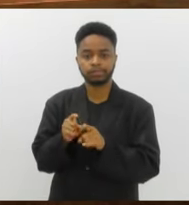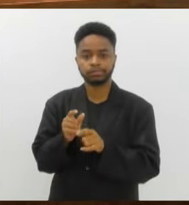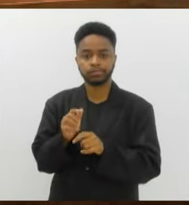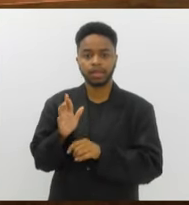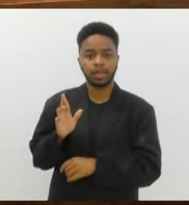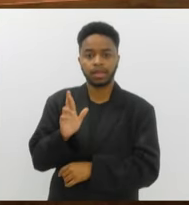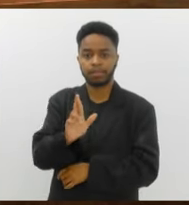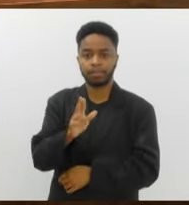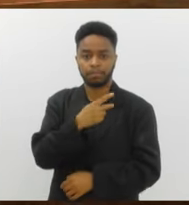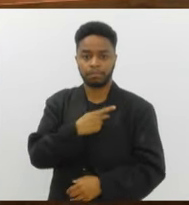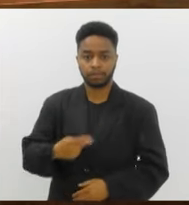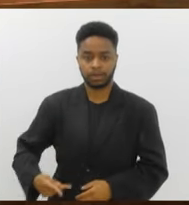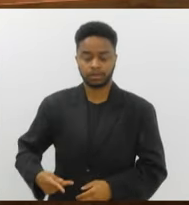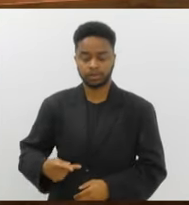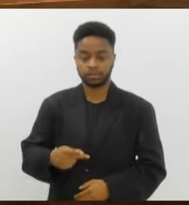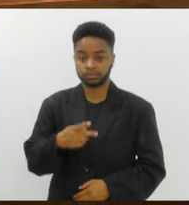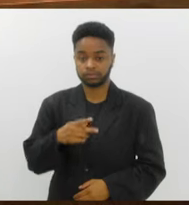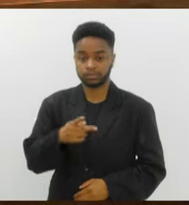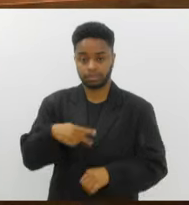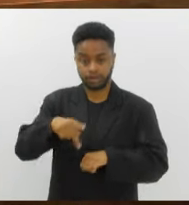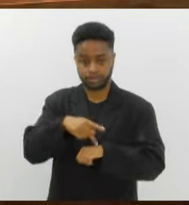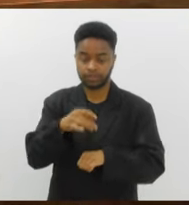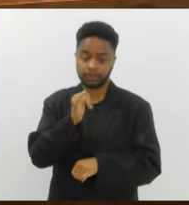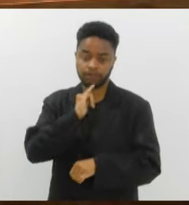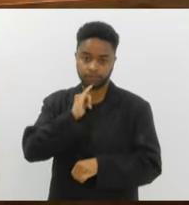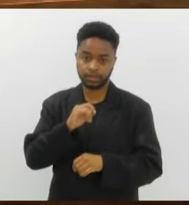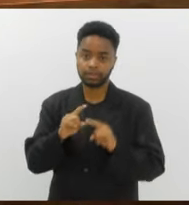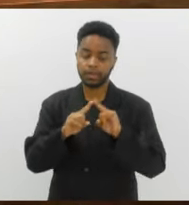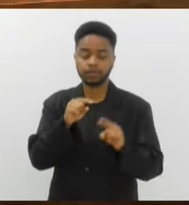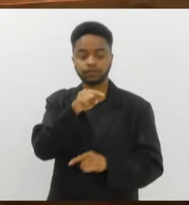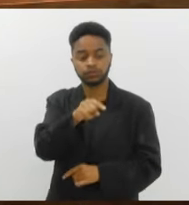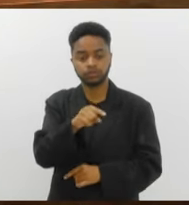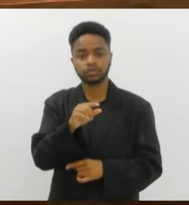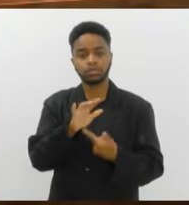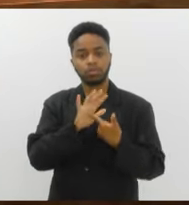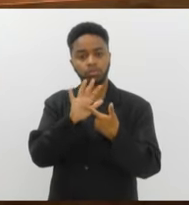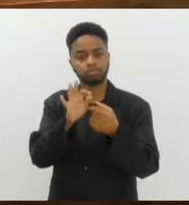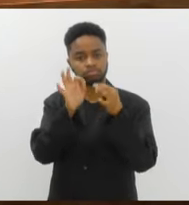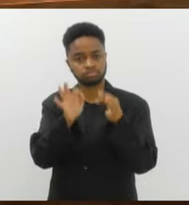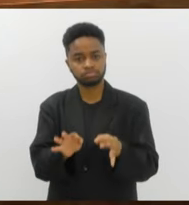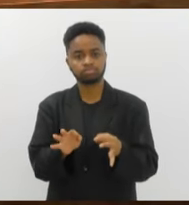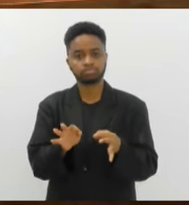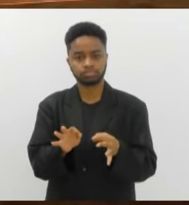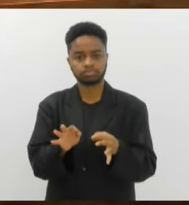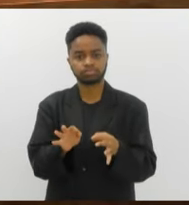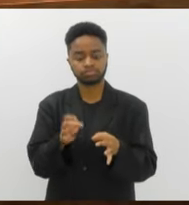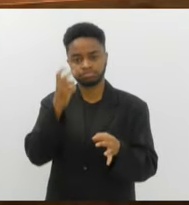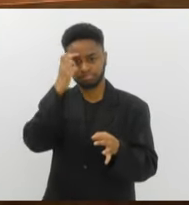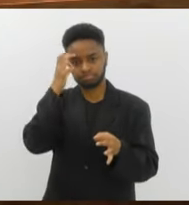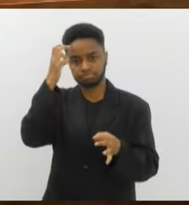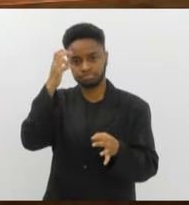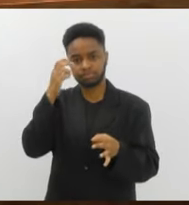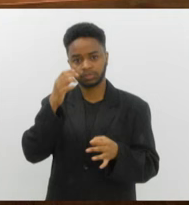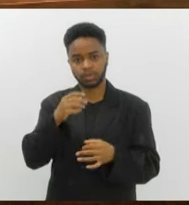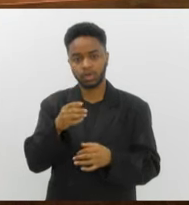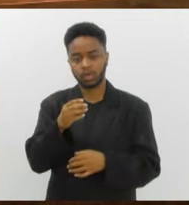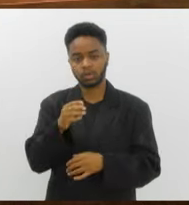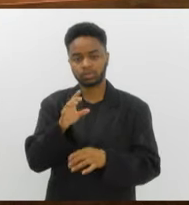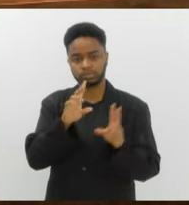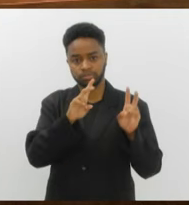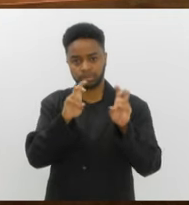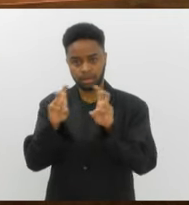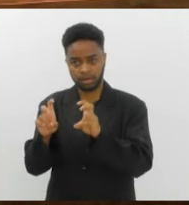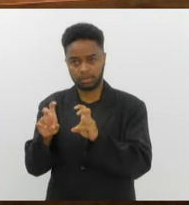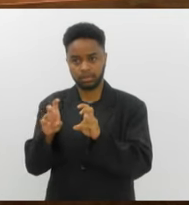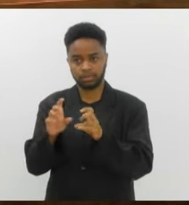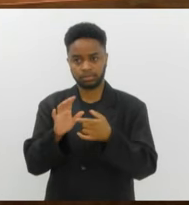país, infelizmente. Mas Vossa Excelência trouxe com muita contundência, com muita sabedoria, esses assuntos